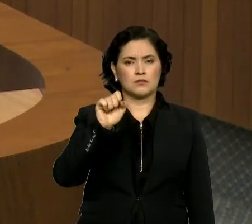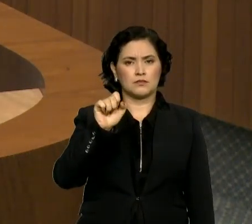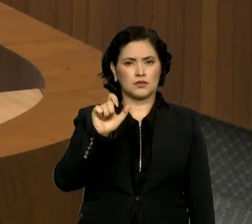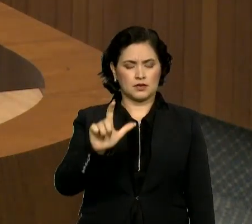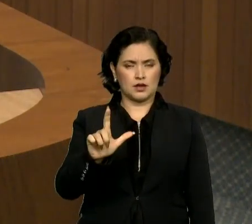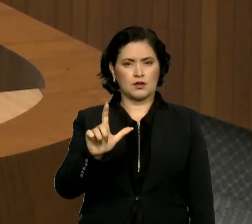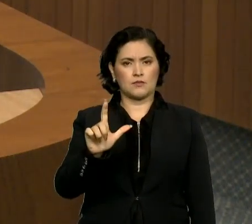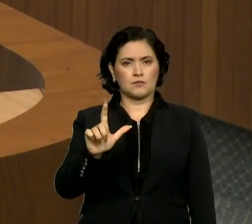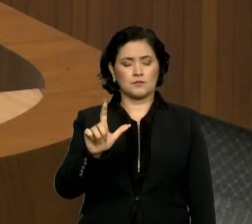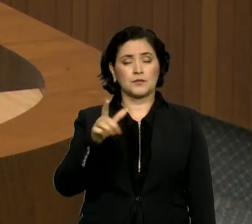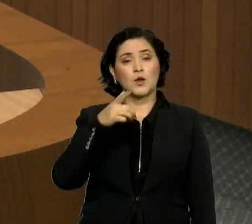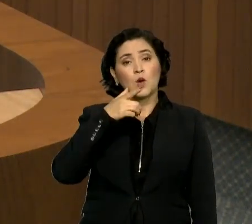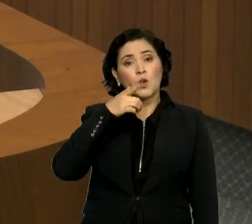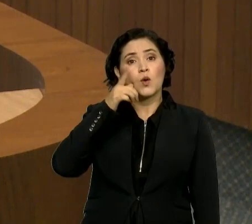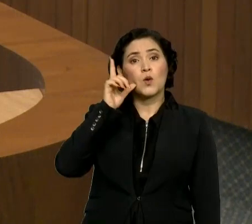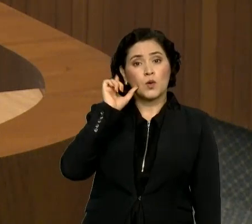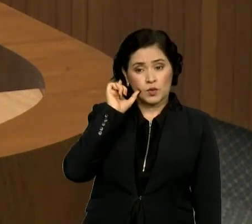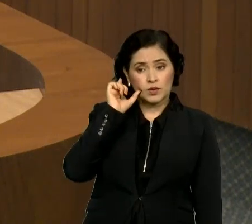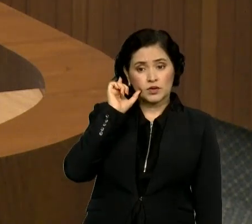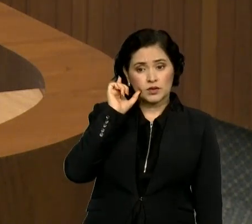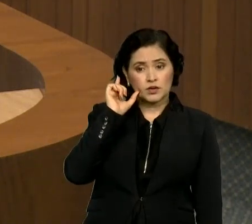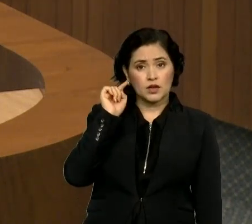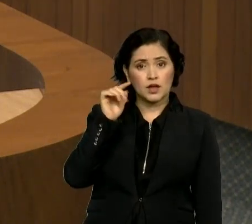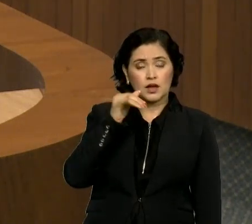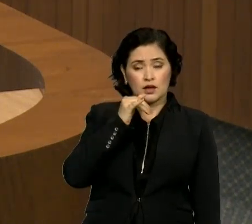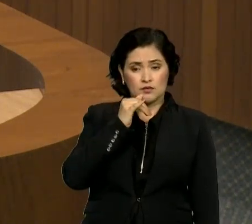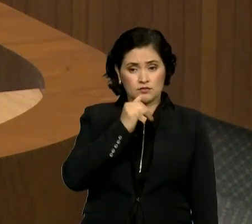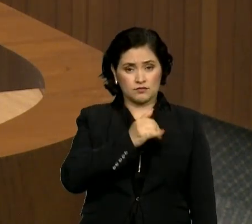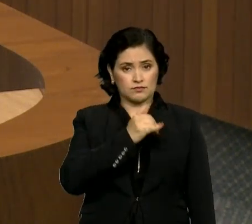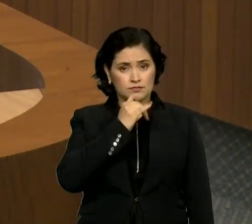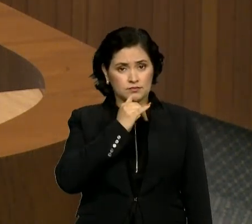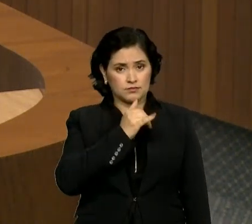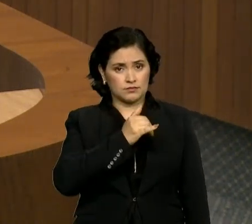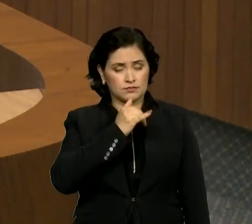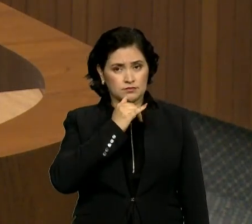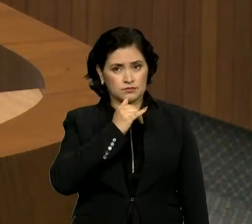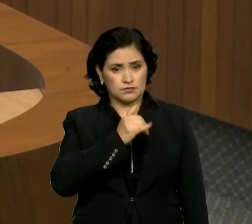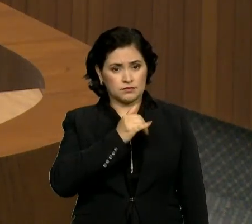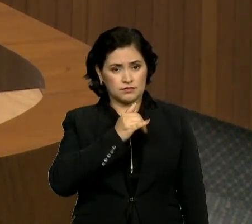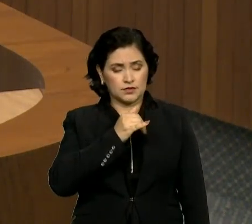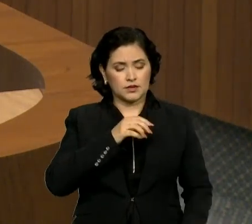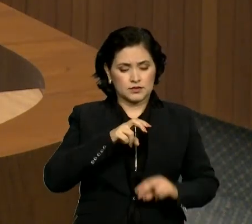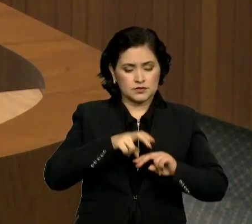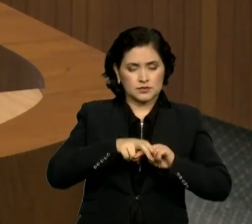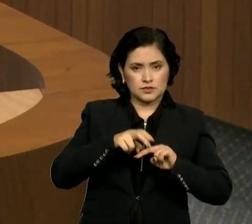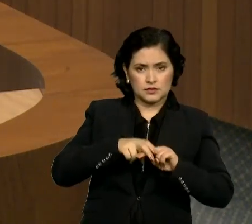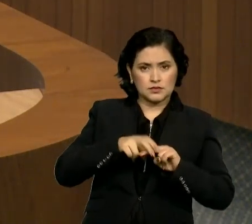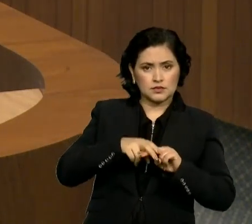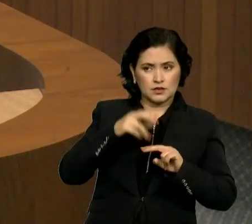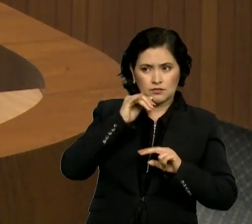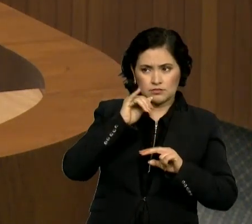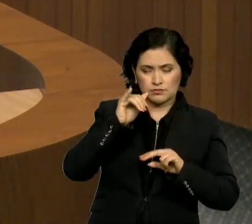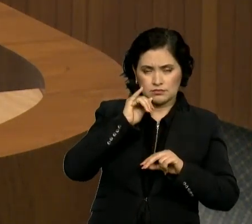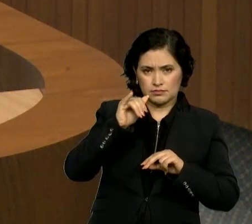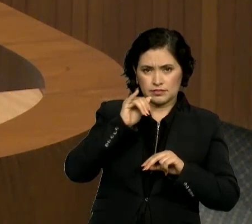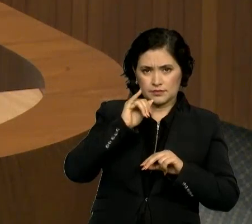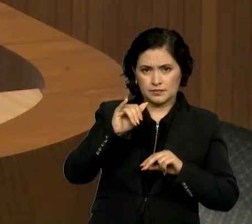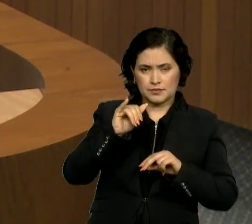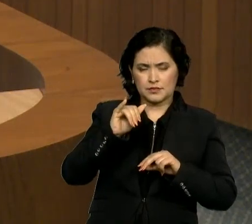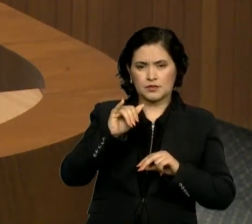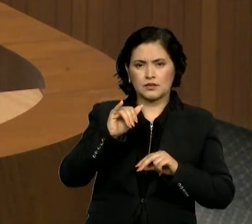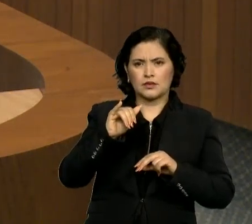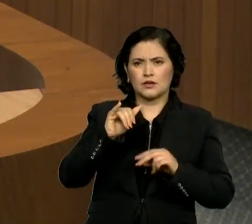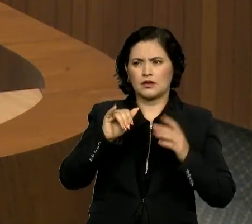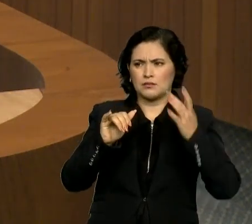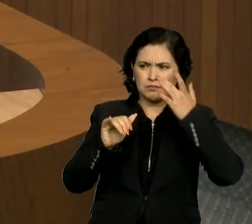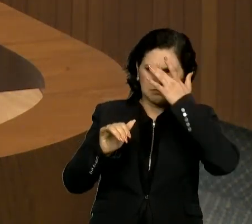Ontem a deputada Micael Damasceno proferiu palavras ali do seu local de trabalho e teve uma repercussão,